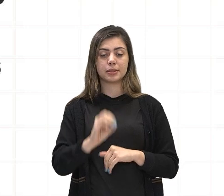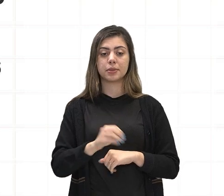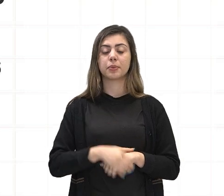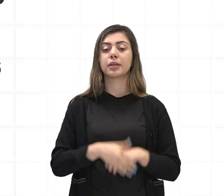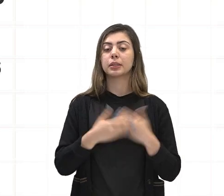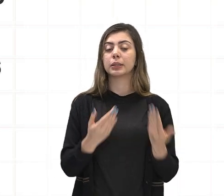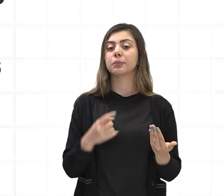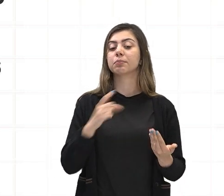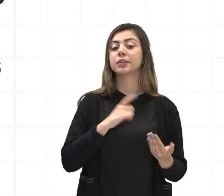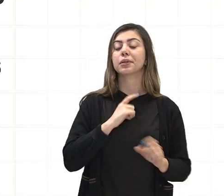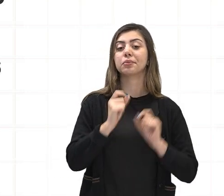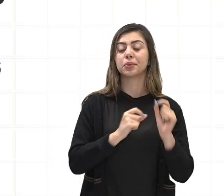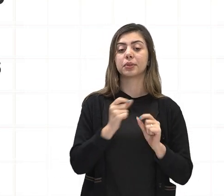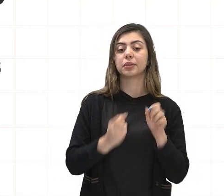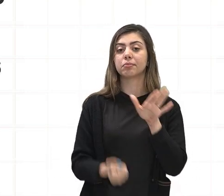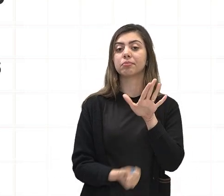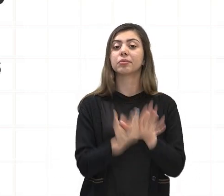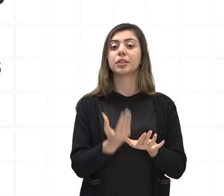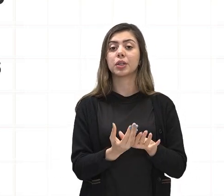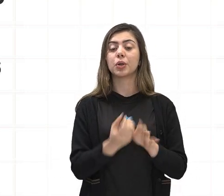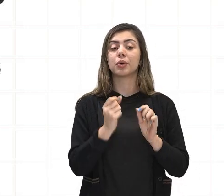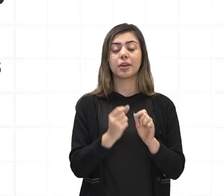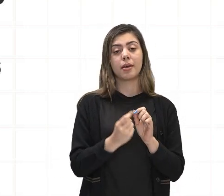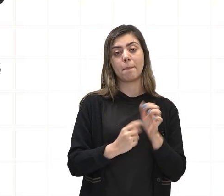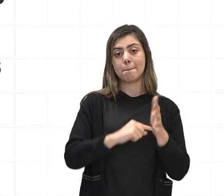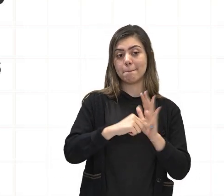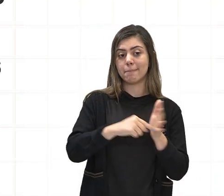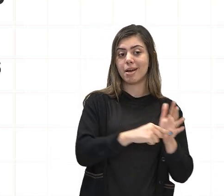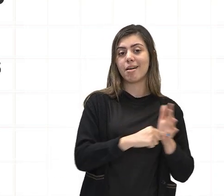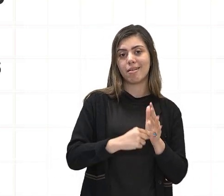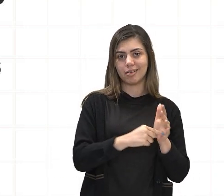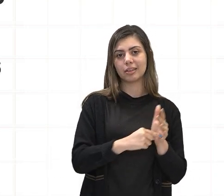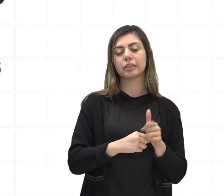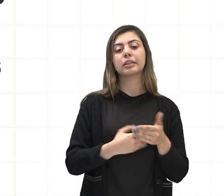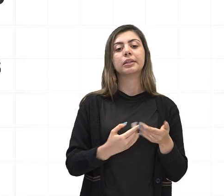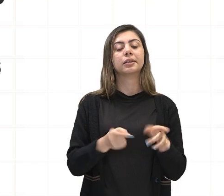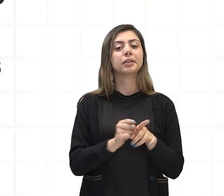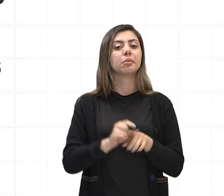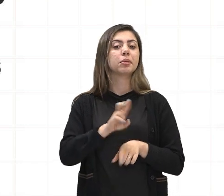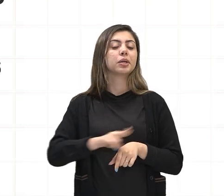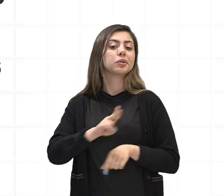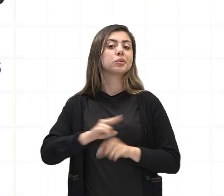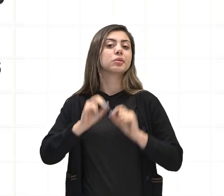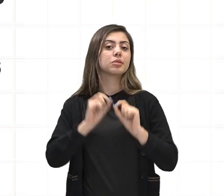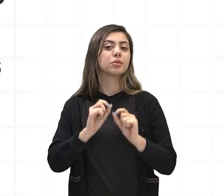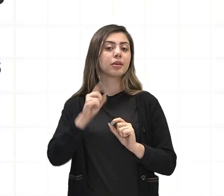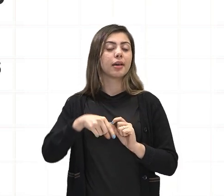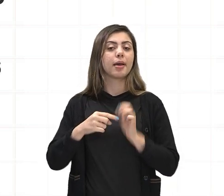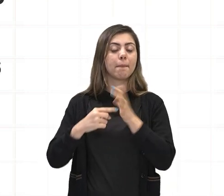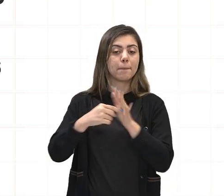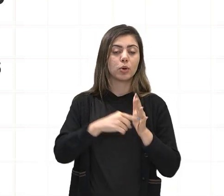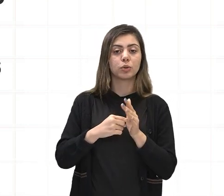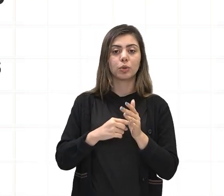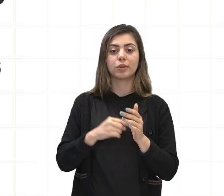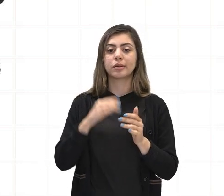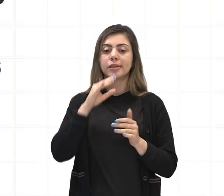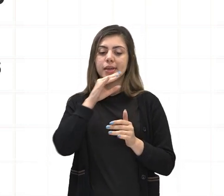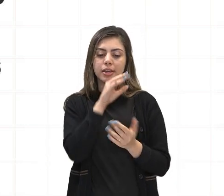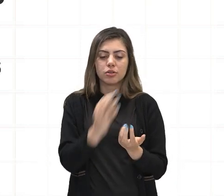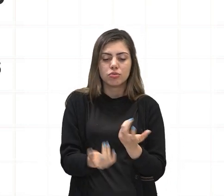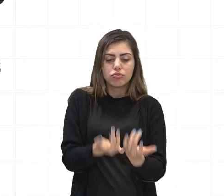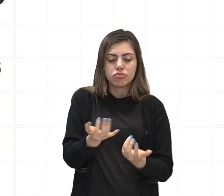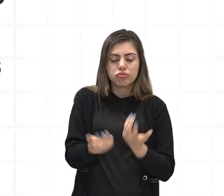nós tivemos aí o surgimento das primeiras máquinas, tivemos a utilização dos motores movidos a vapor